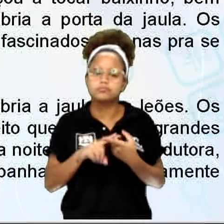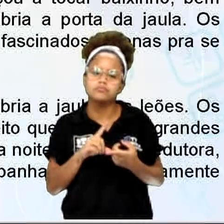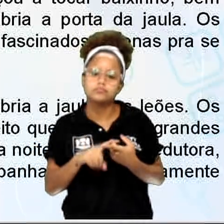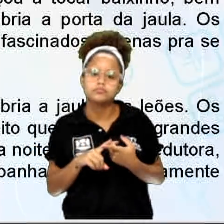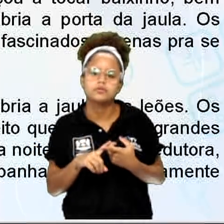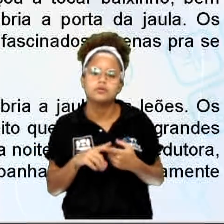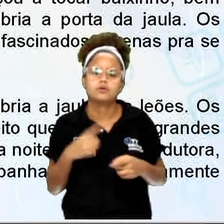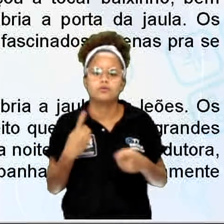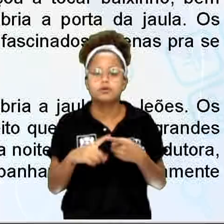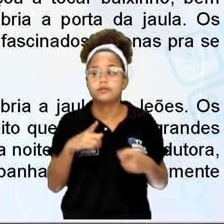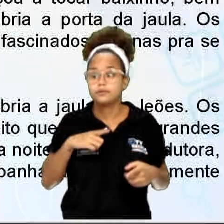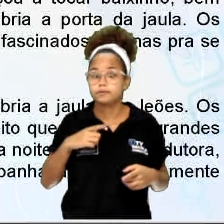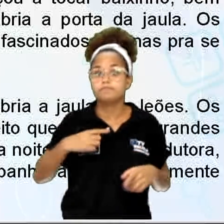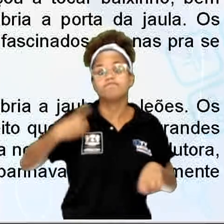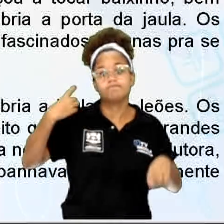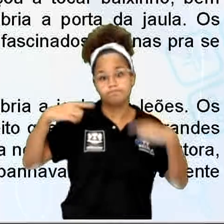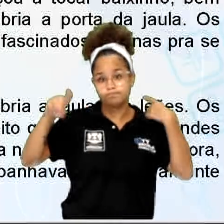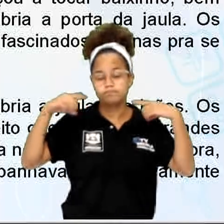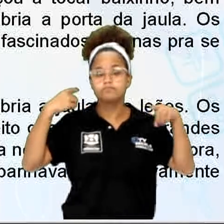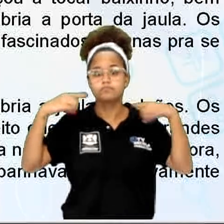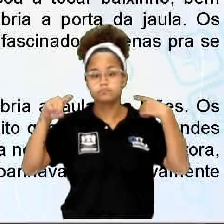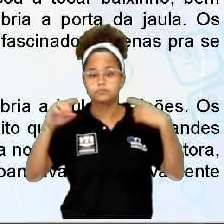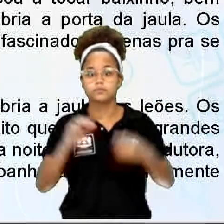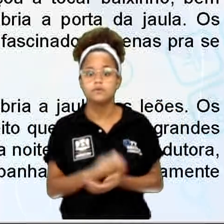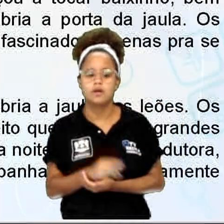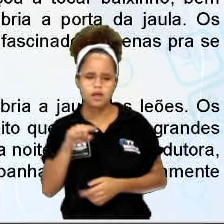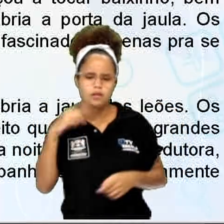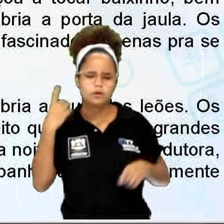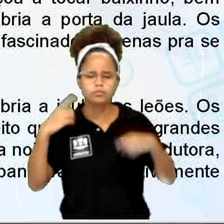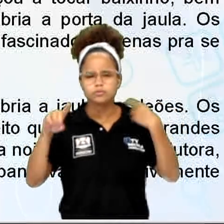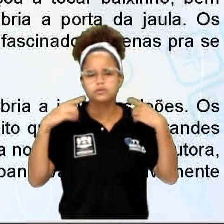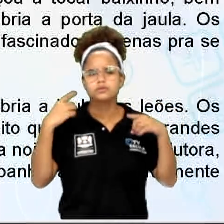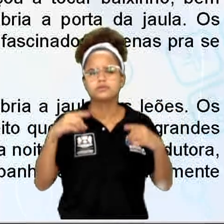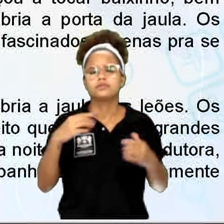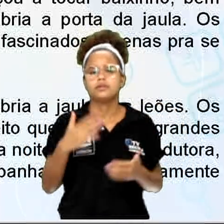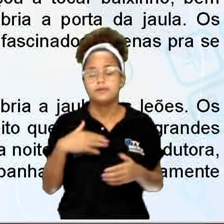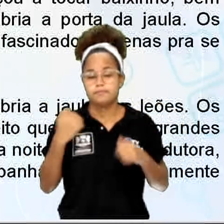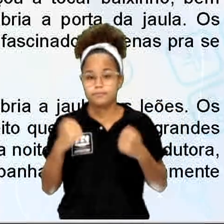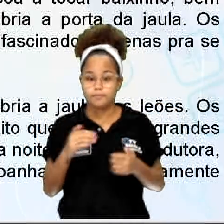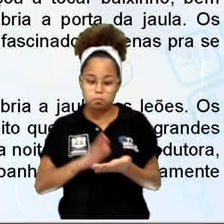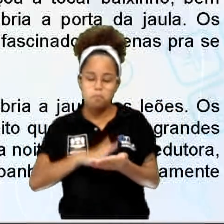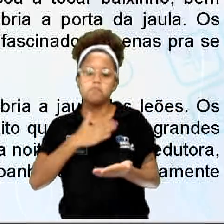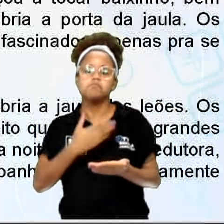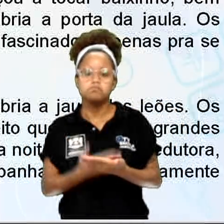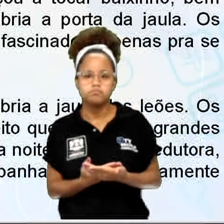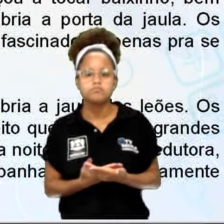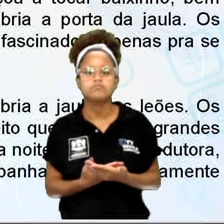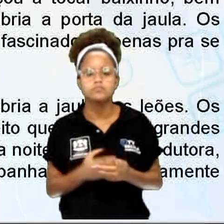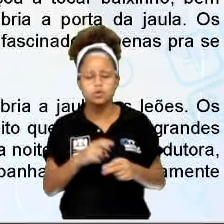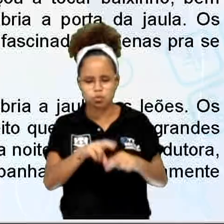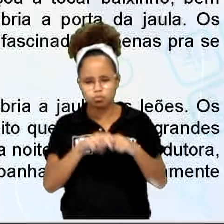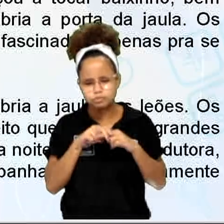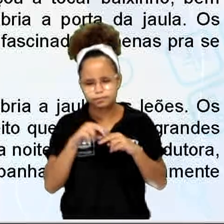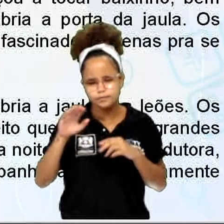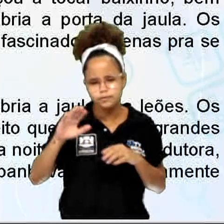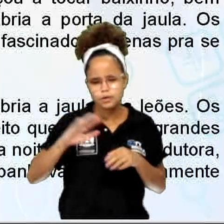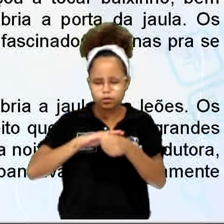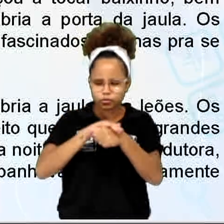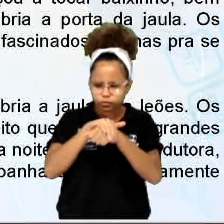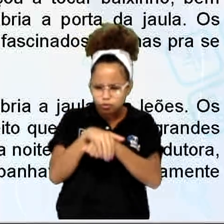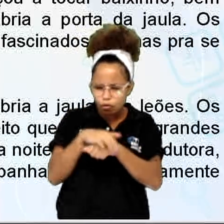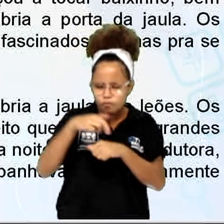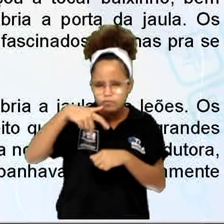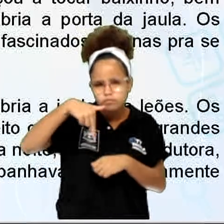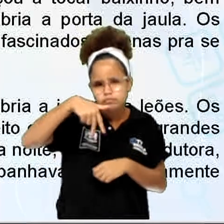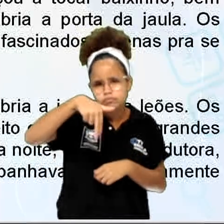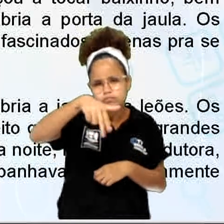ao envolvimento da música, quando esta é competentemente interpretada. Por isso, uma noite, esgueirou-se